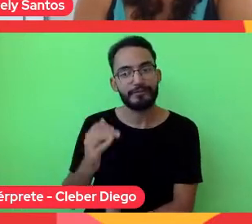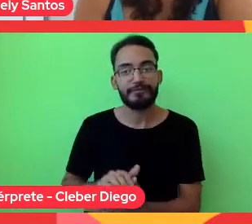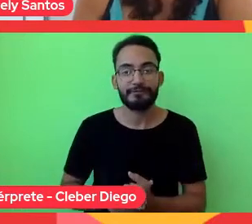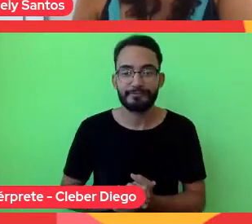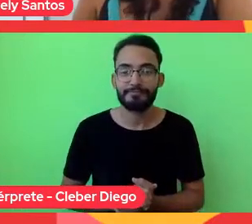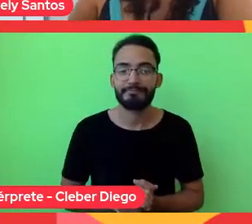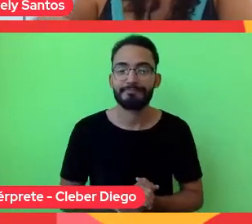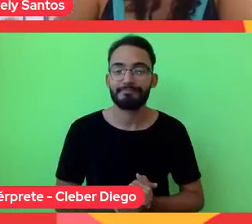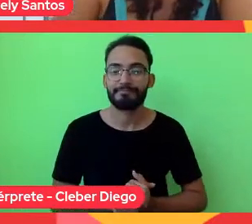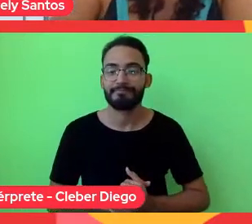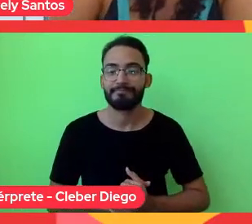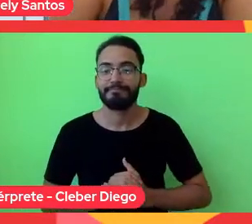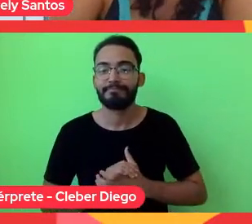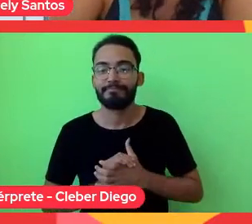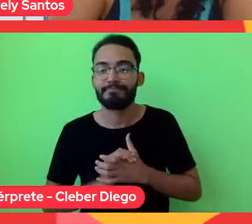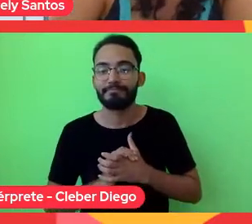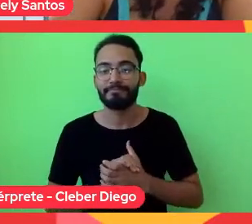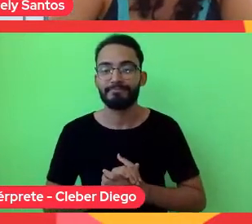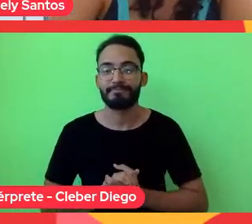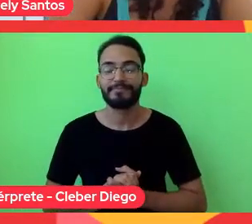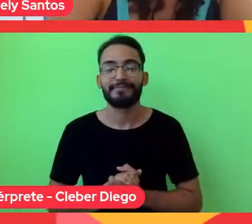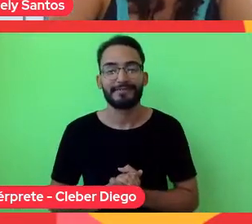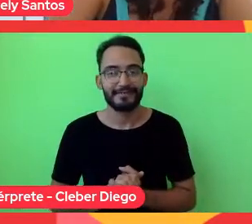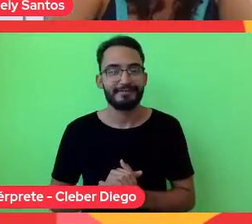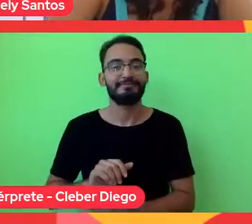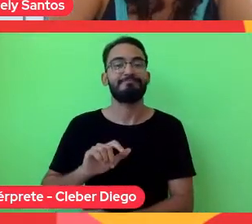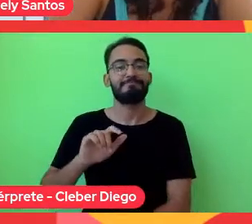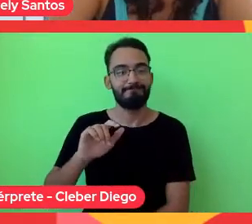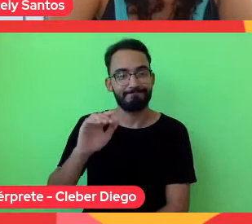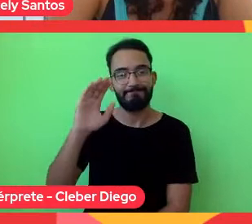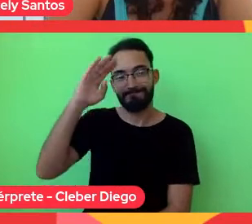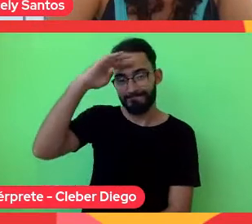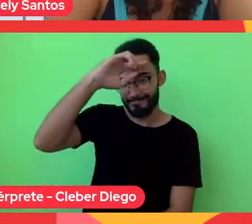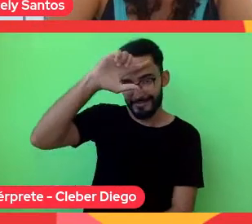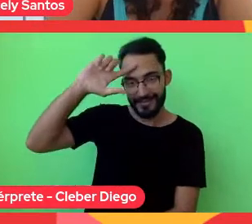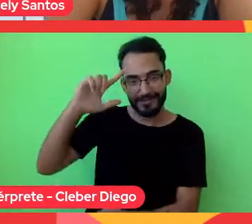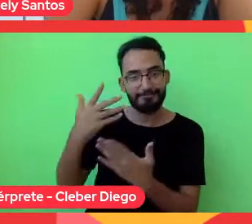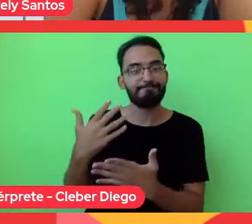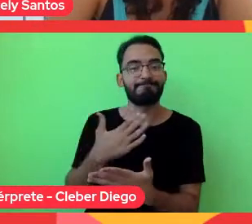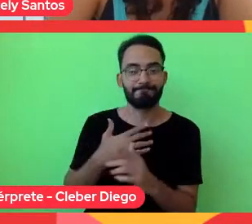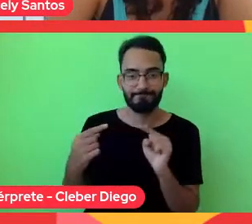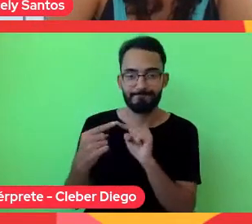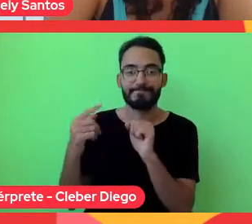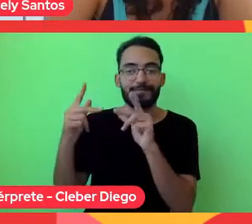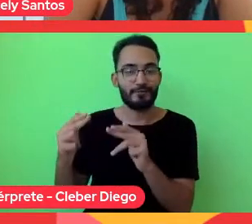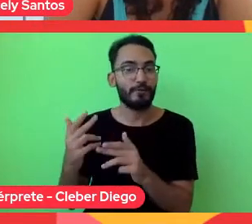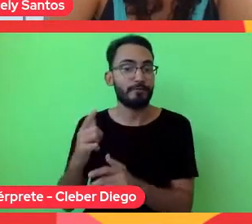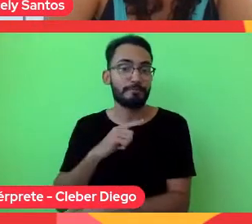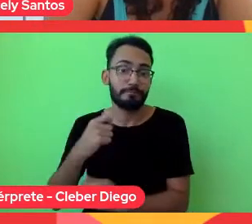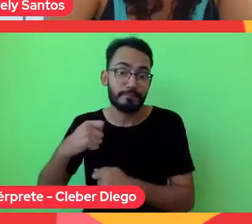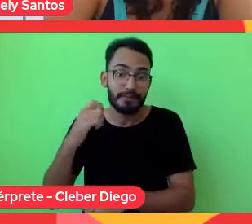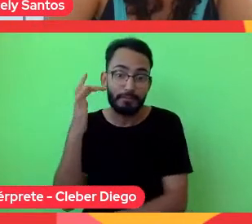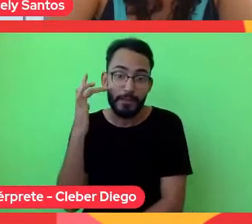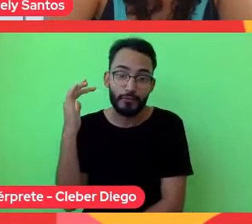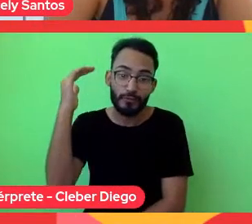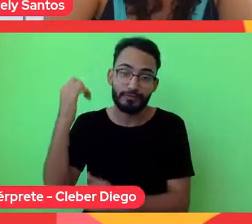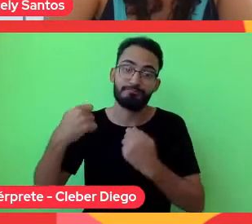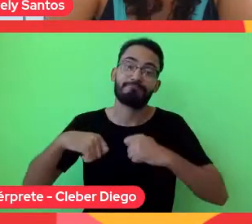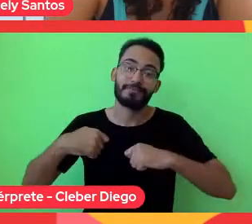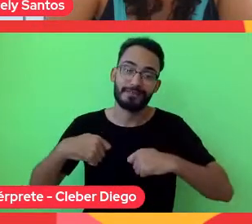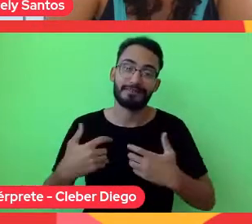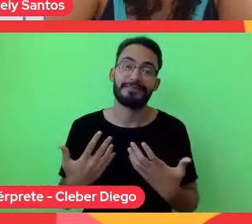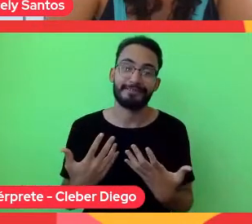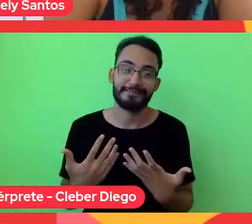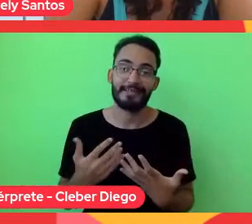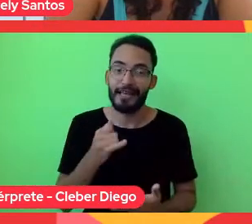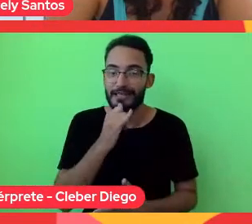Muito bom, Lari. Compartilho do mesmo sentimento. É, tem uma questão muito de maturidade, né? É, a gente